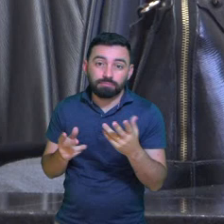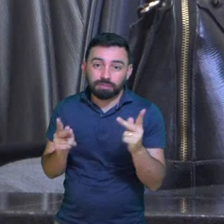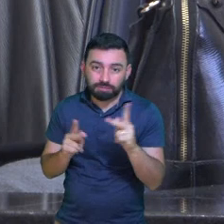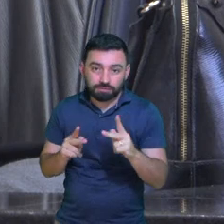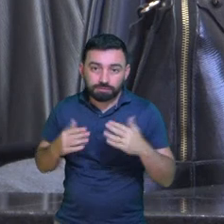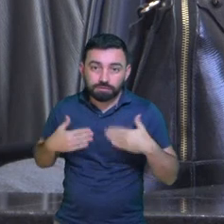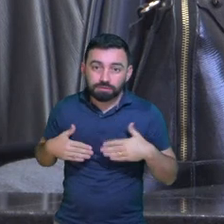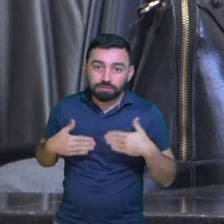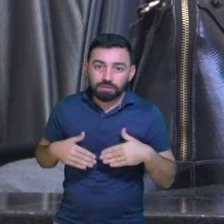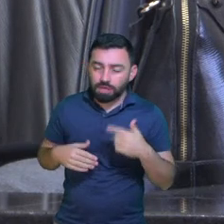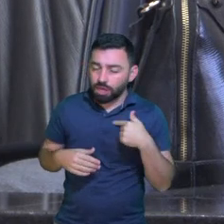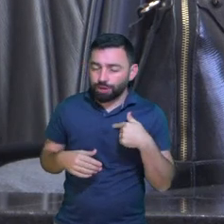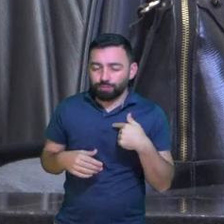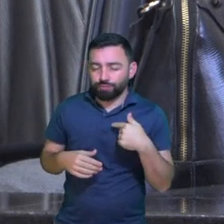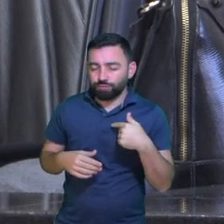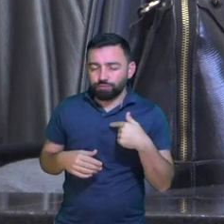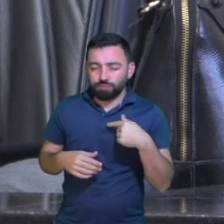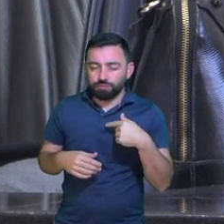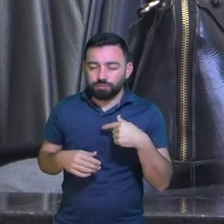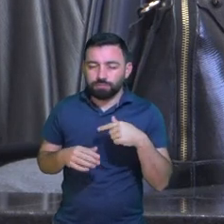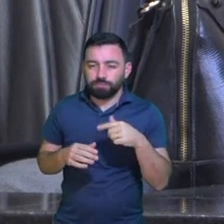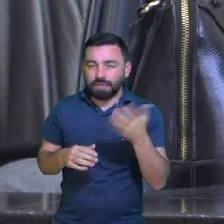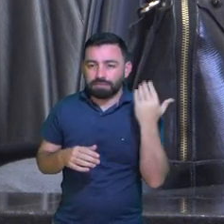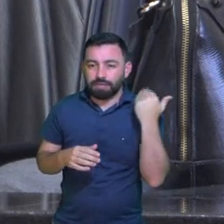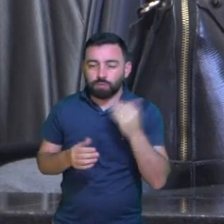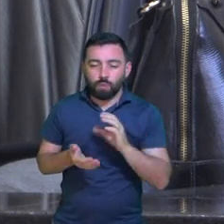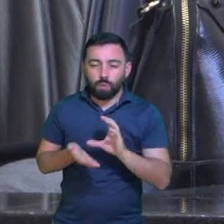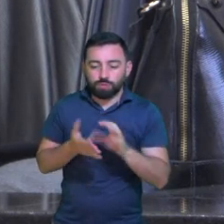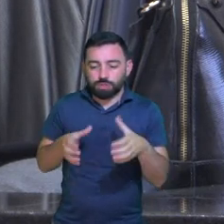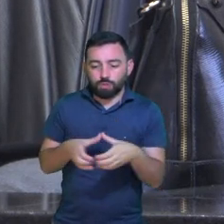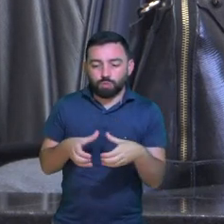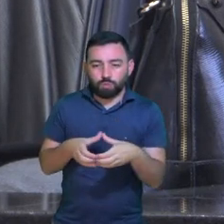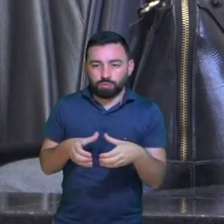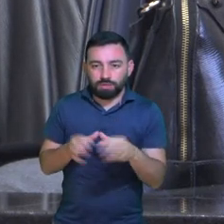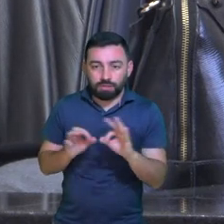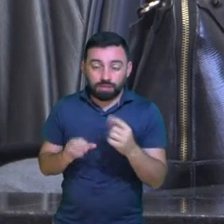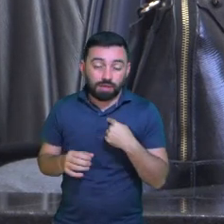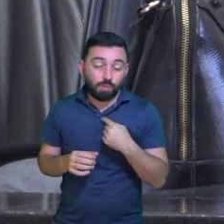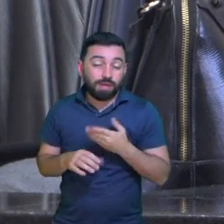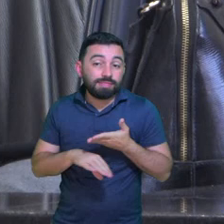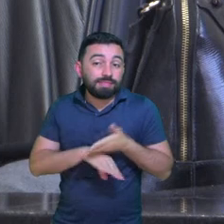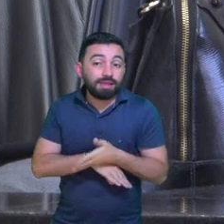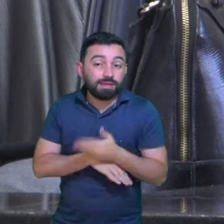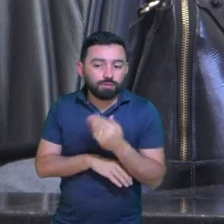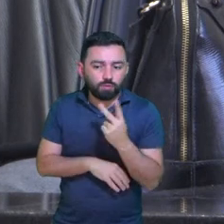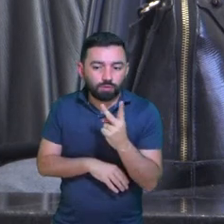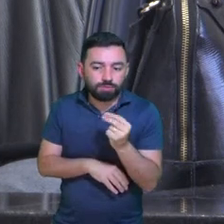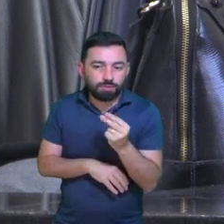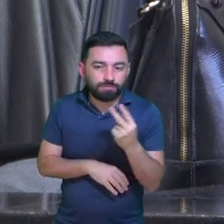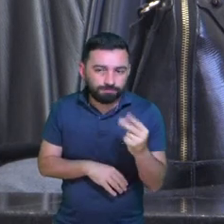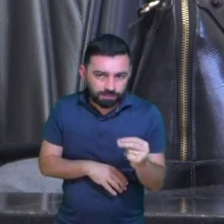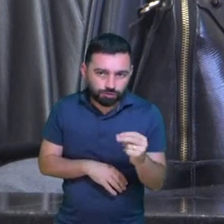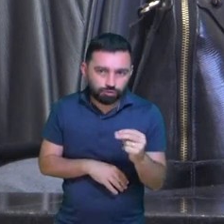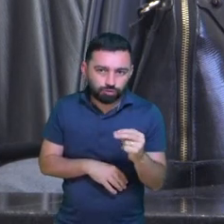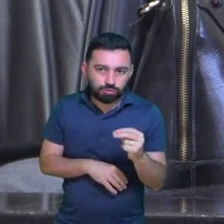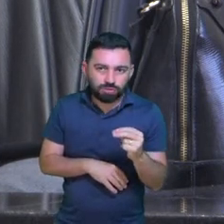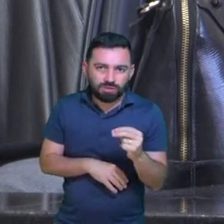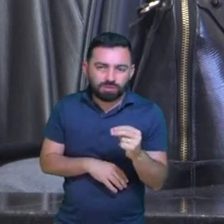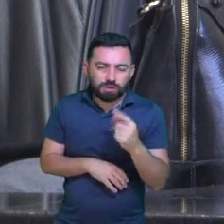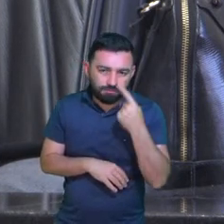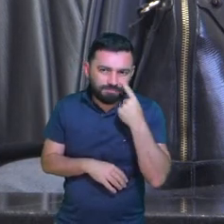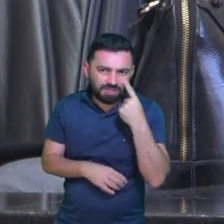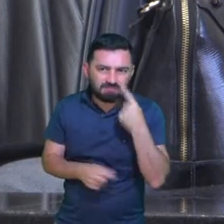foi escrito a 2 2019 eu não tava no conselho mas eu entrei no conselho de 2020 Mas eu vi toda a polêmica que ela